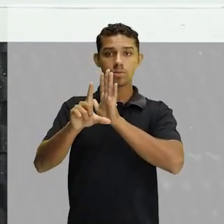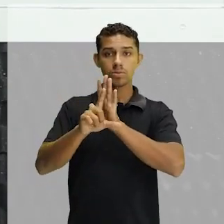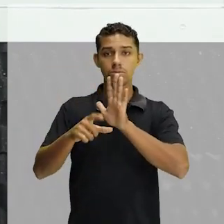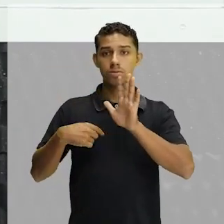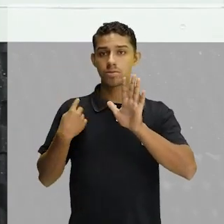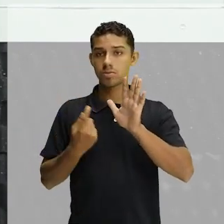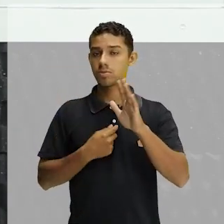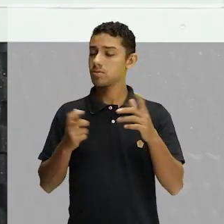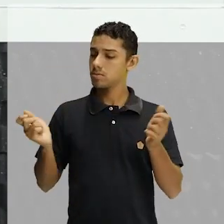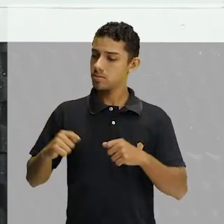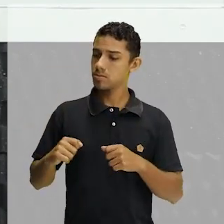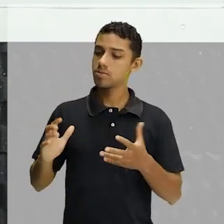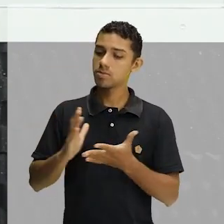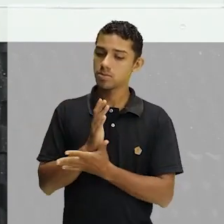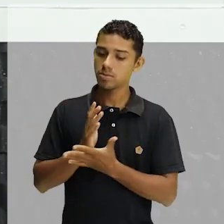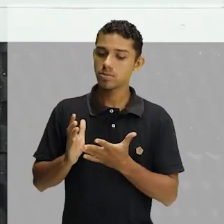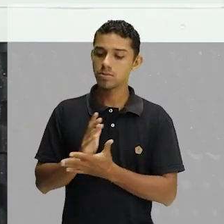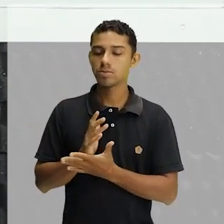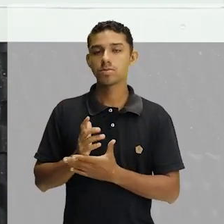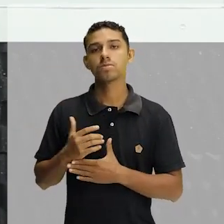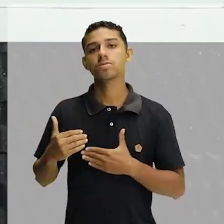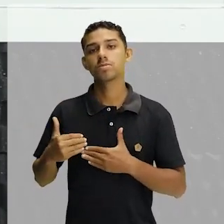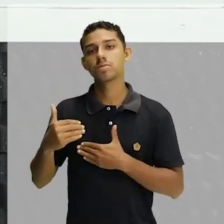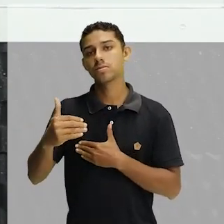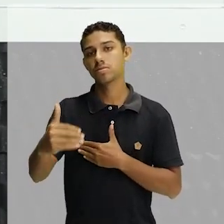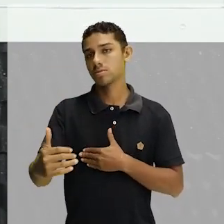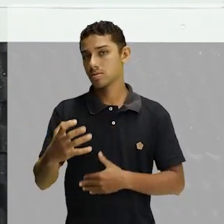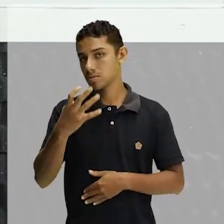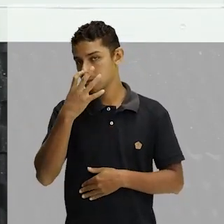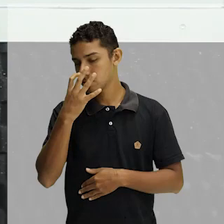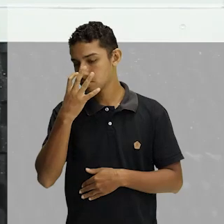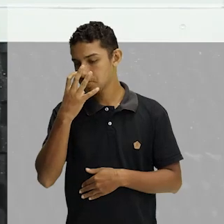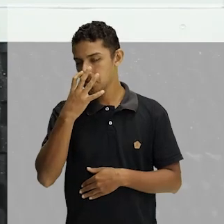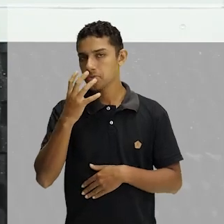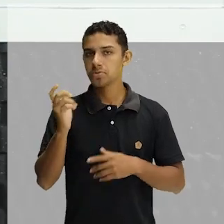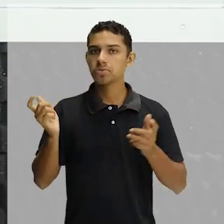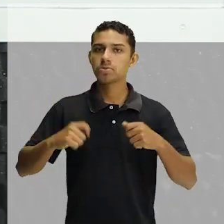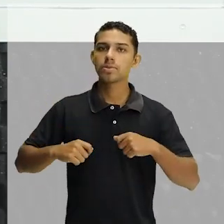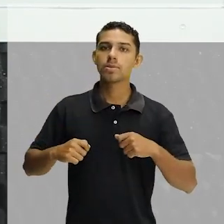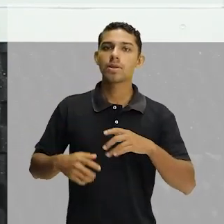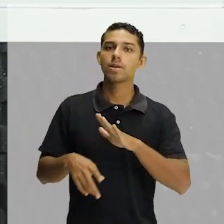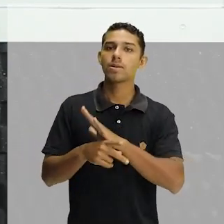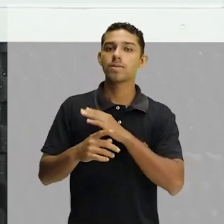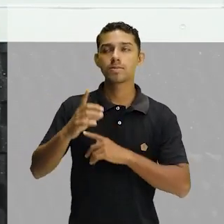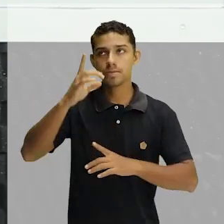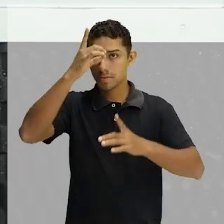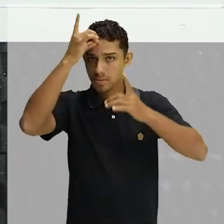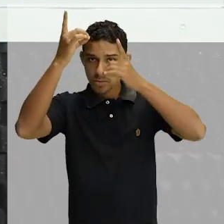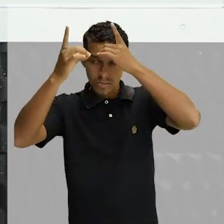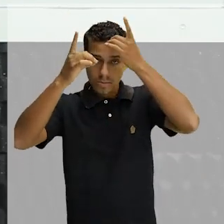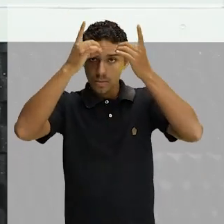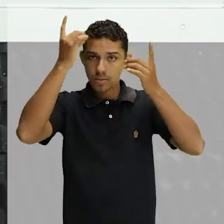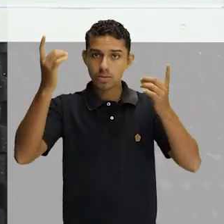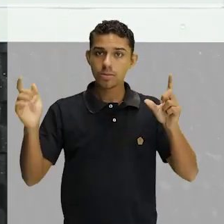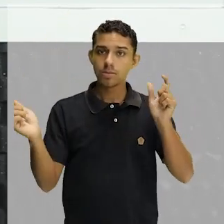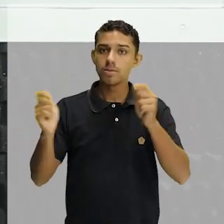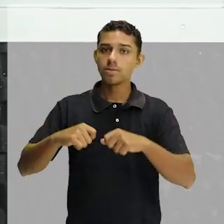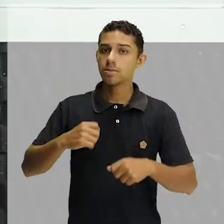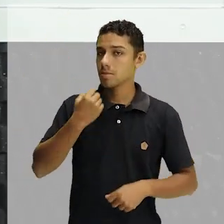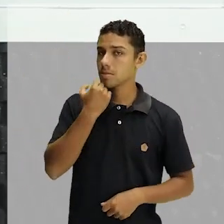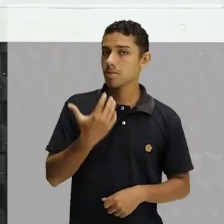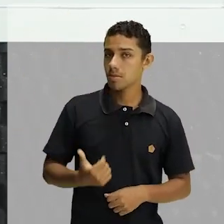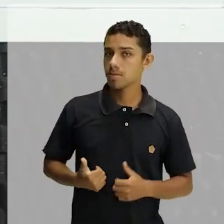de algumas garantias, mas também precisamos observar um consenso de ideias, que ali ele vai chamar de bem